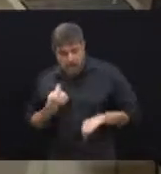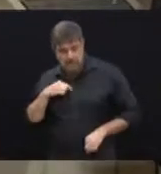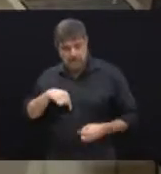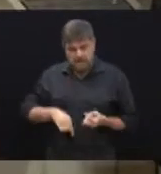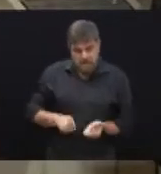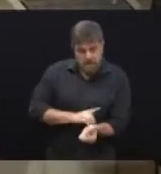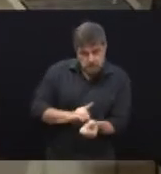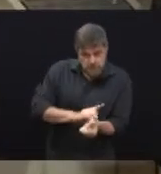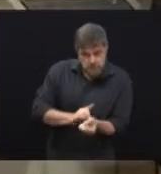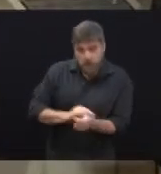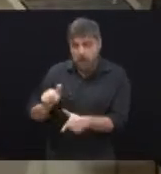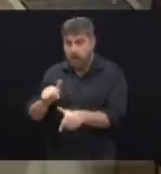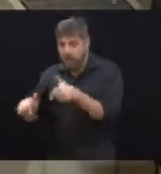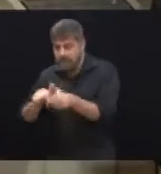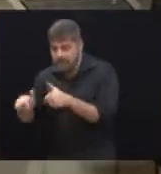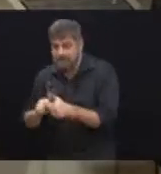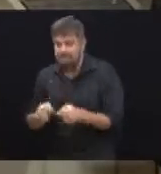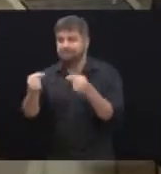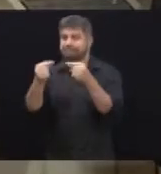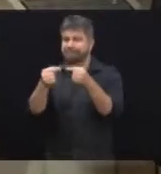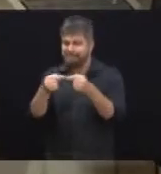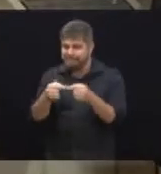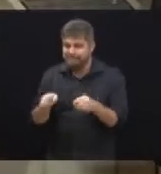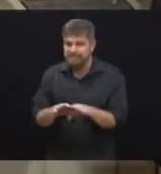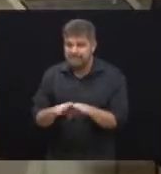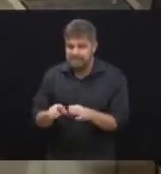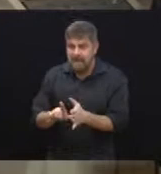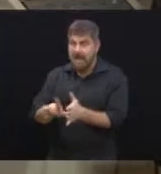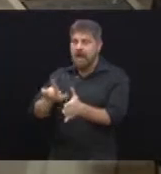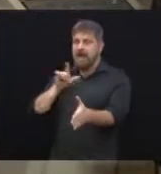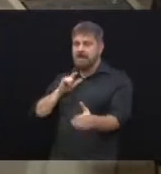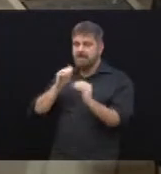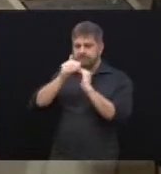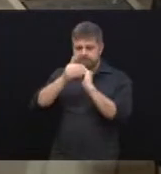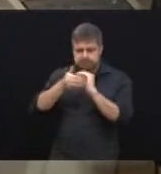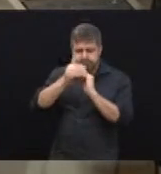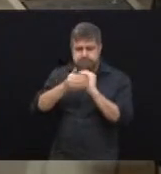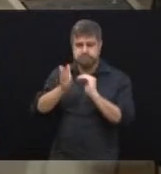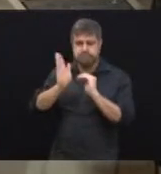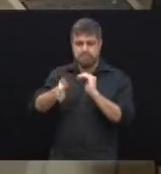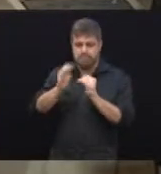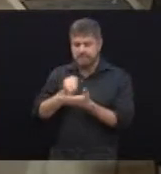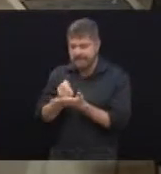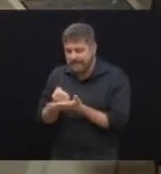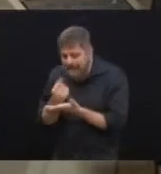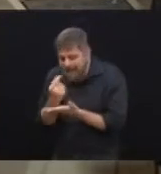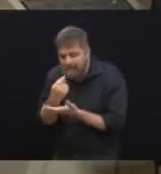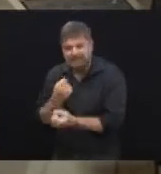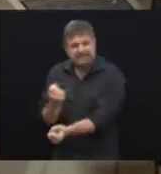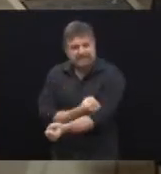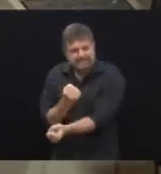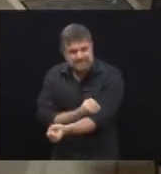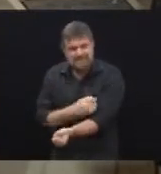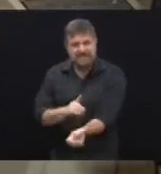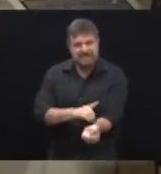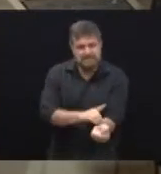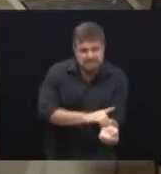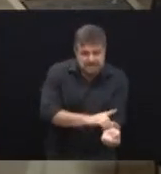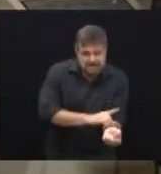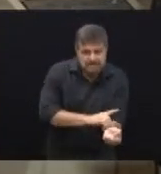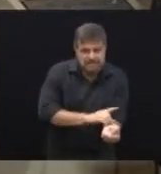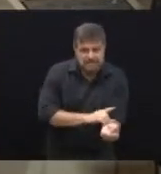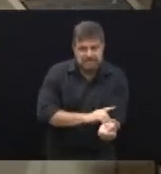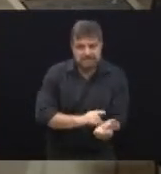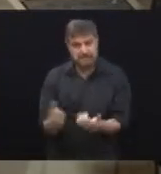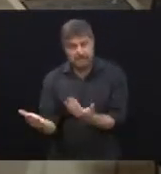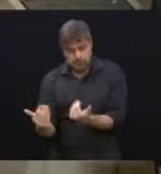ou laborais, hábitos laborais, que facilitam o aparecimento de catarata mais cedo. Então, uso de corticoide,